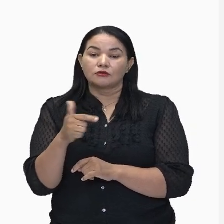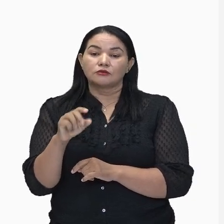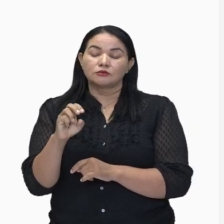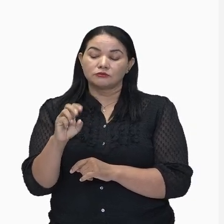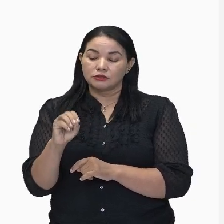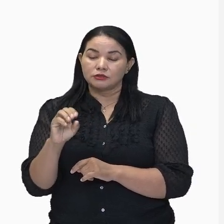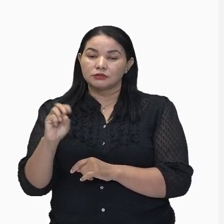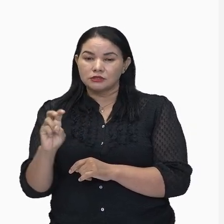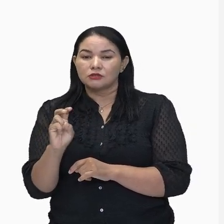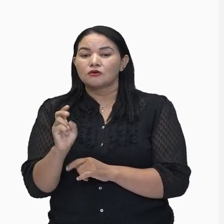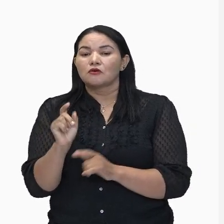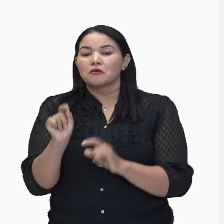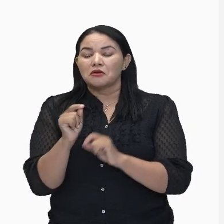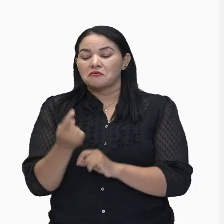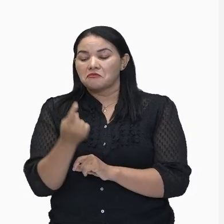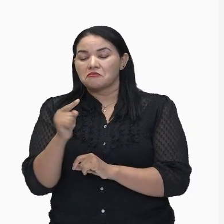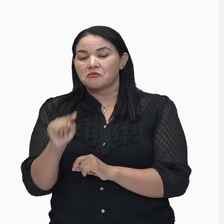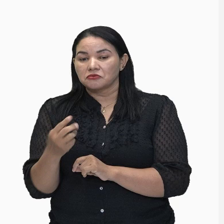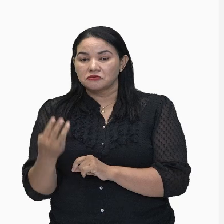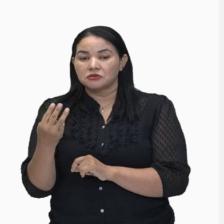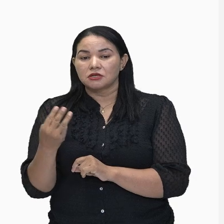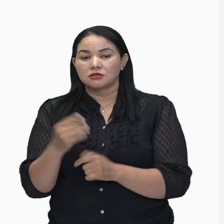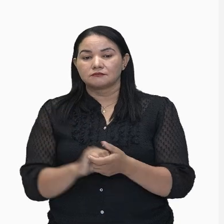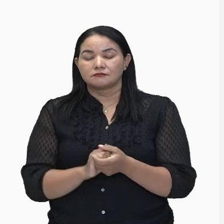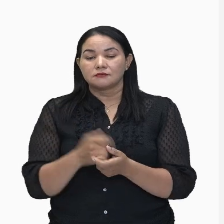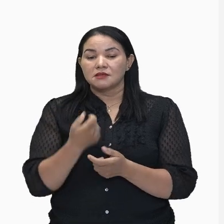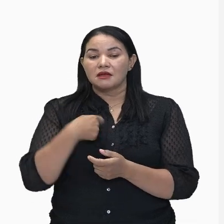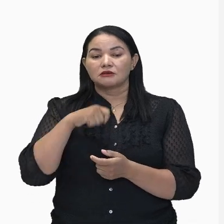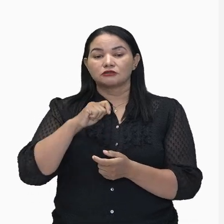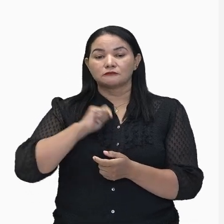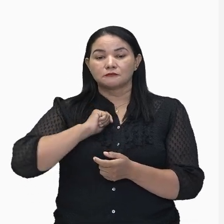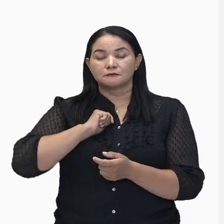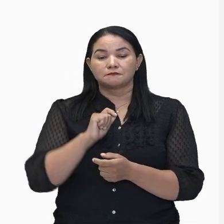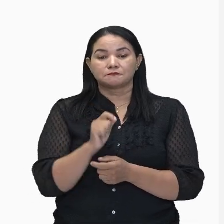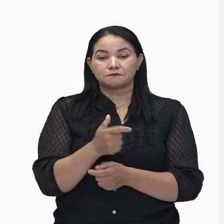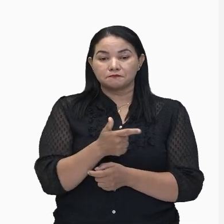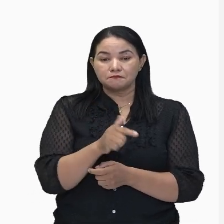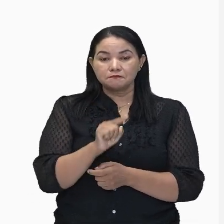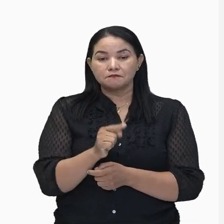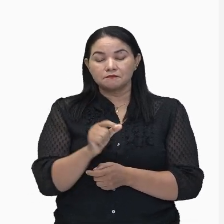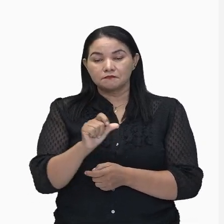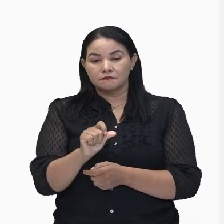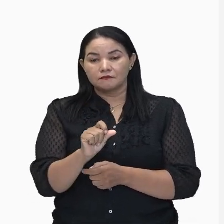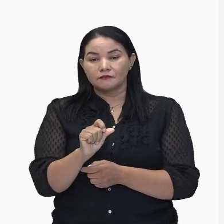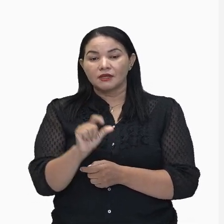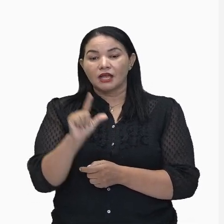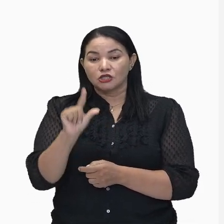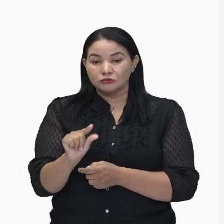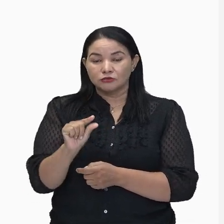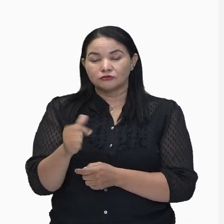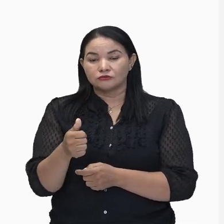para 1,3. A Espanha de 2,9, né? Caiu